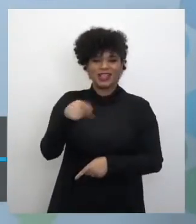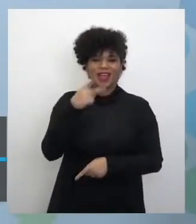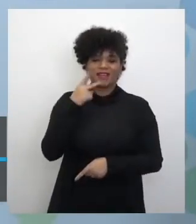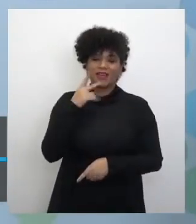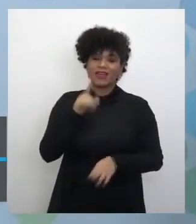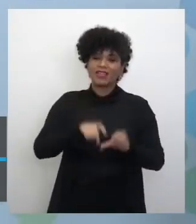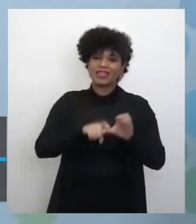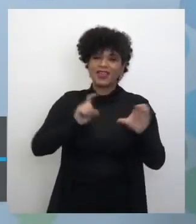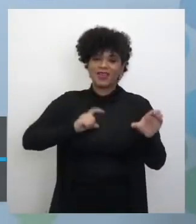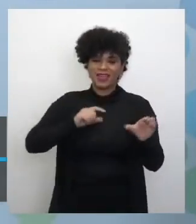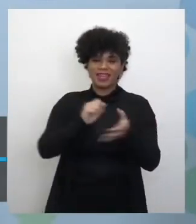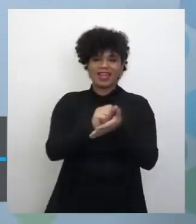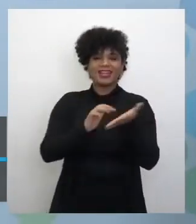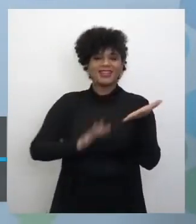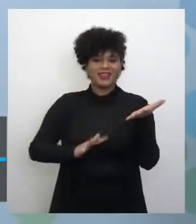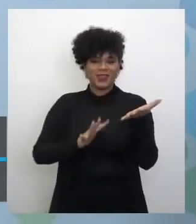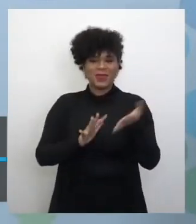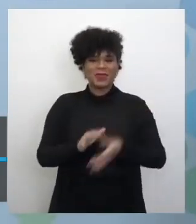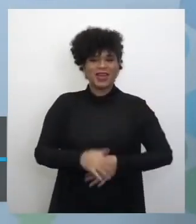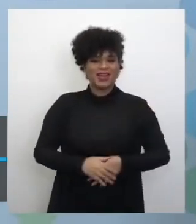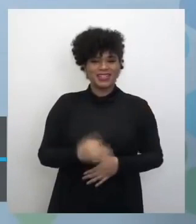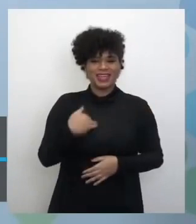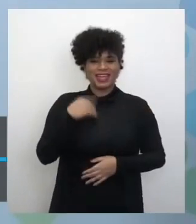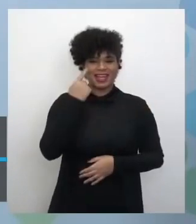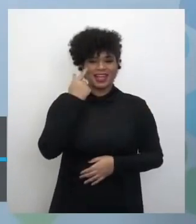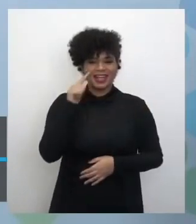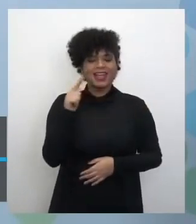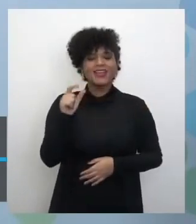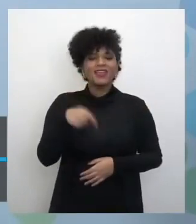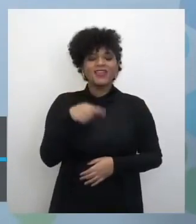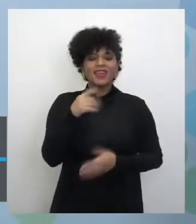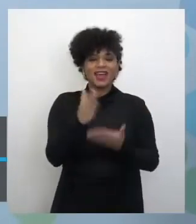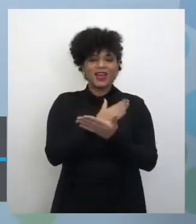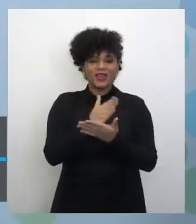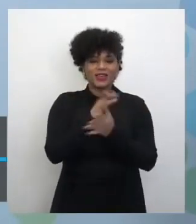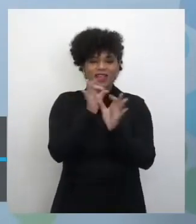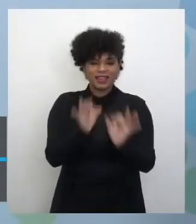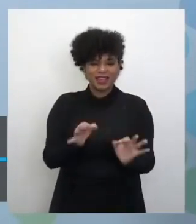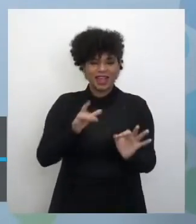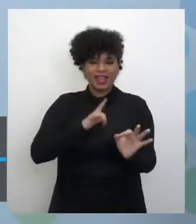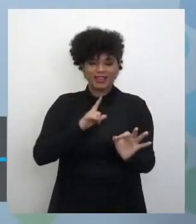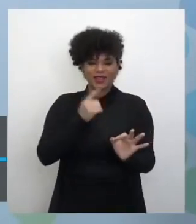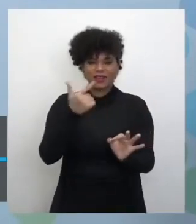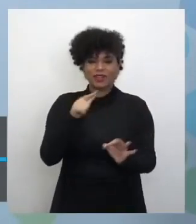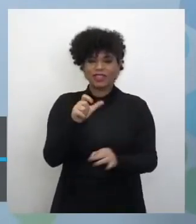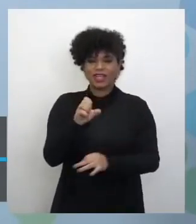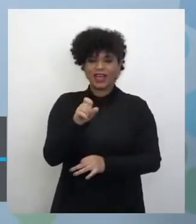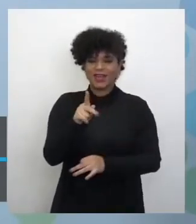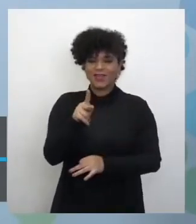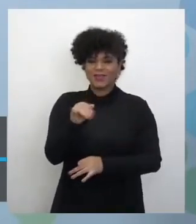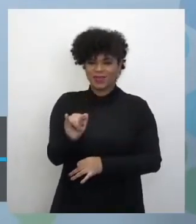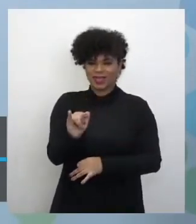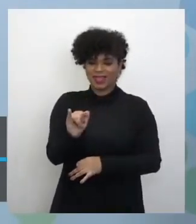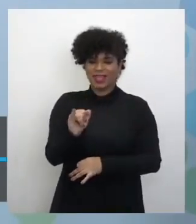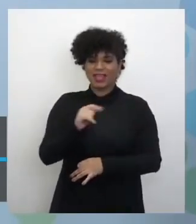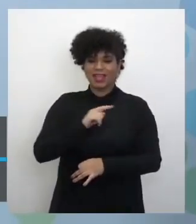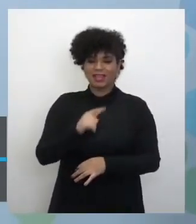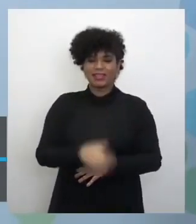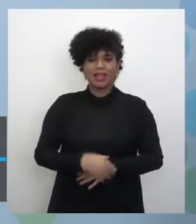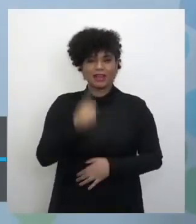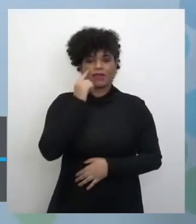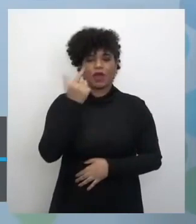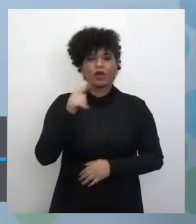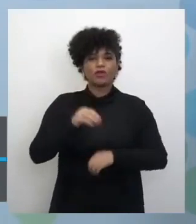atividades, mas podemos evitar utilizando procedimentos corretos e usando os EPIs. O Hermes já deu uma outra dica,